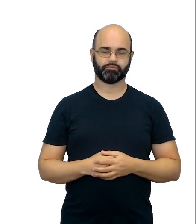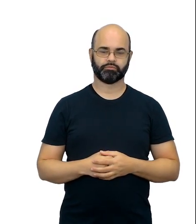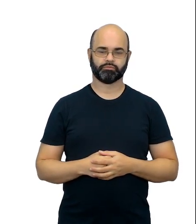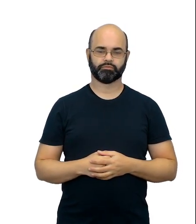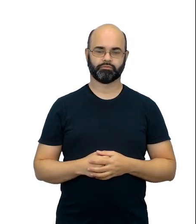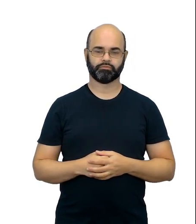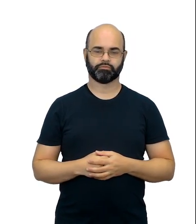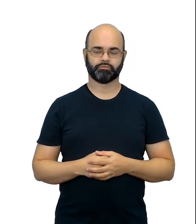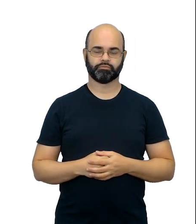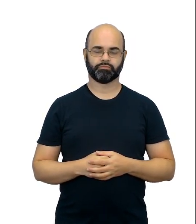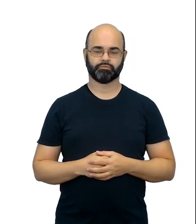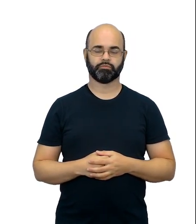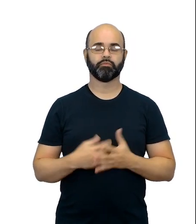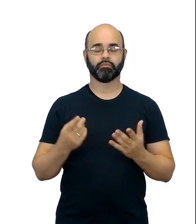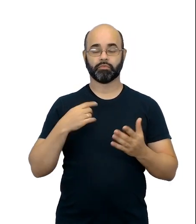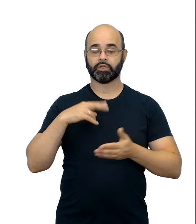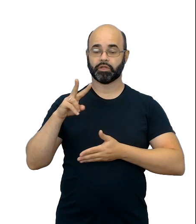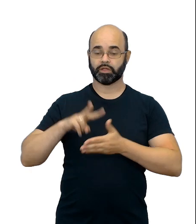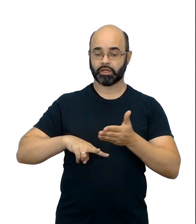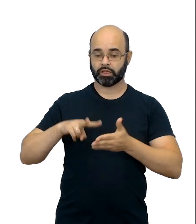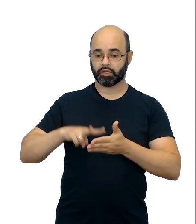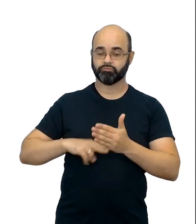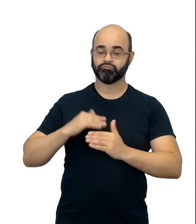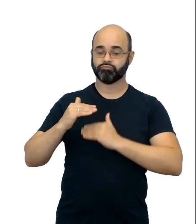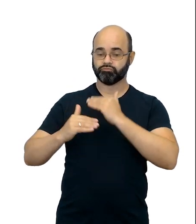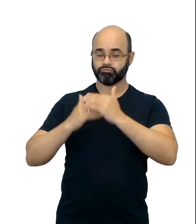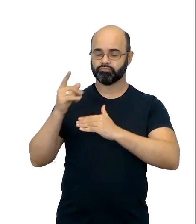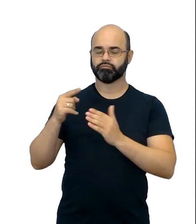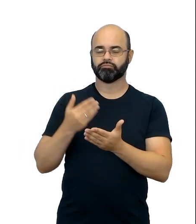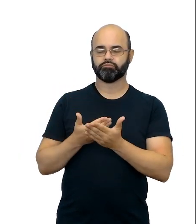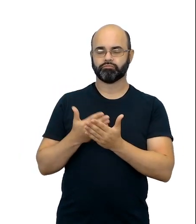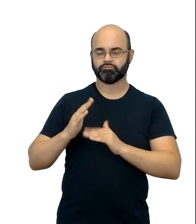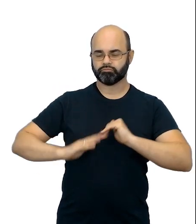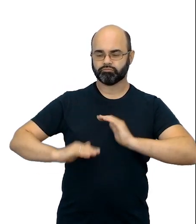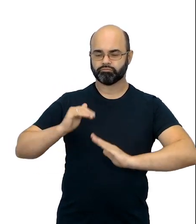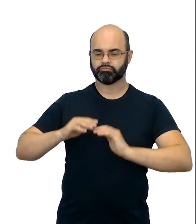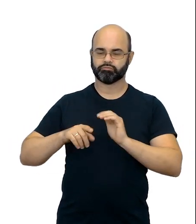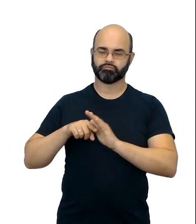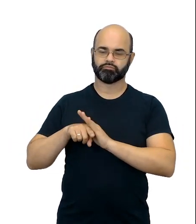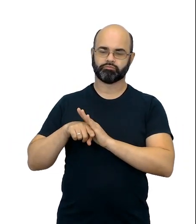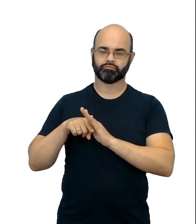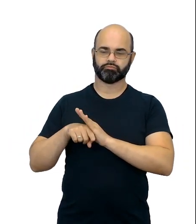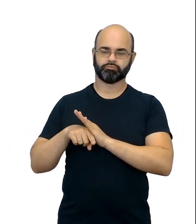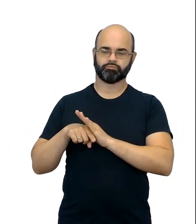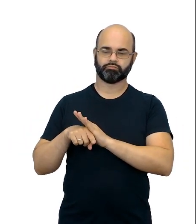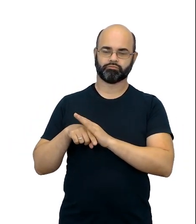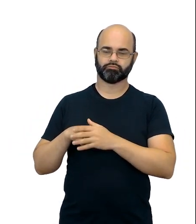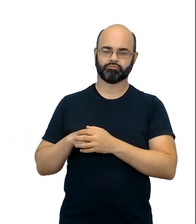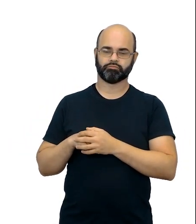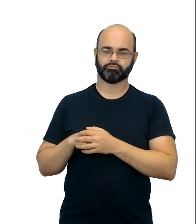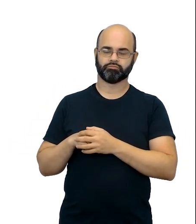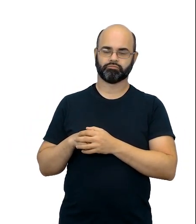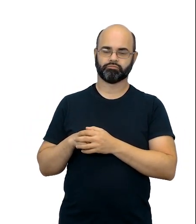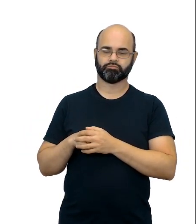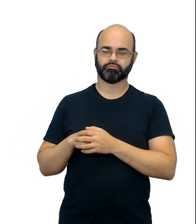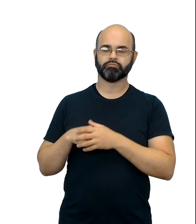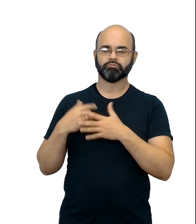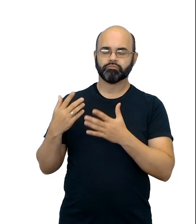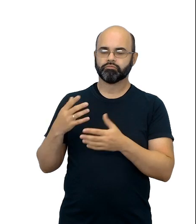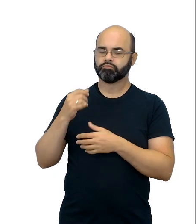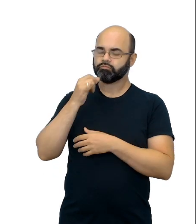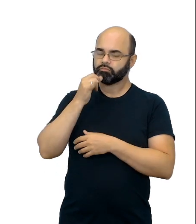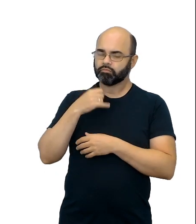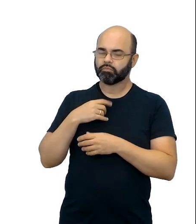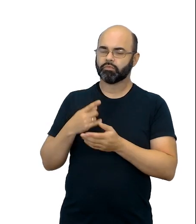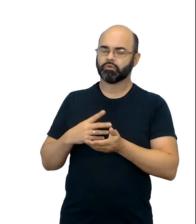vai desenvolver habilidades de pesquisa, ordenação do pensamento, ordenação das